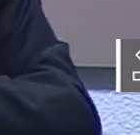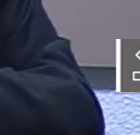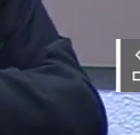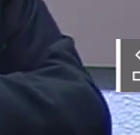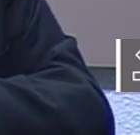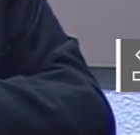e